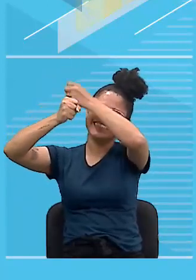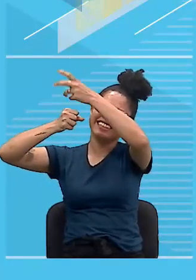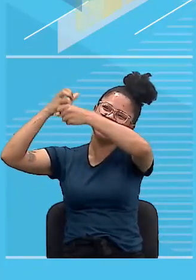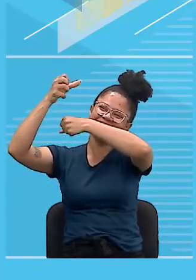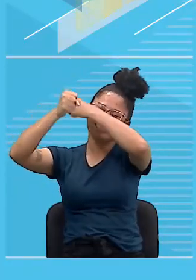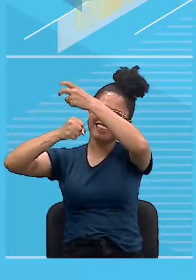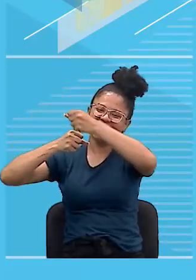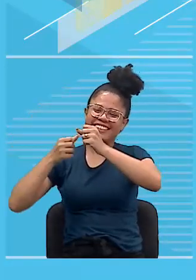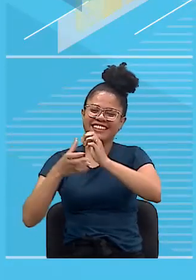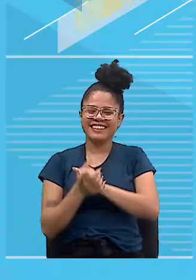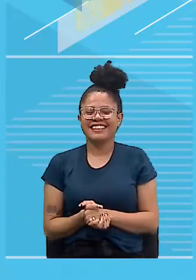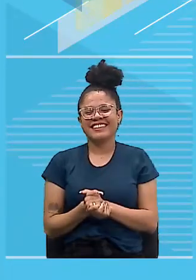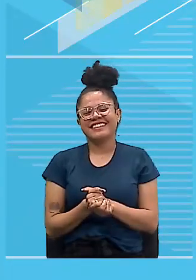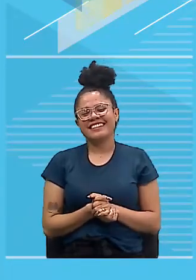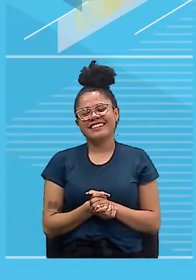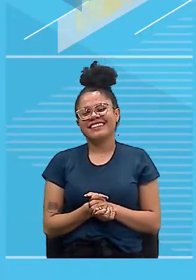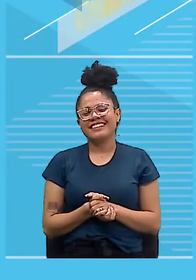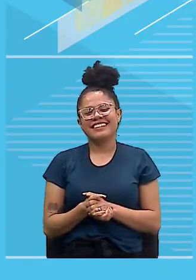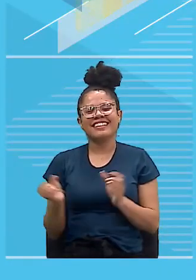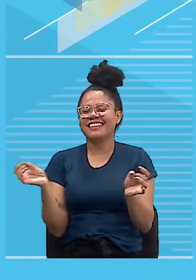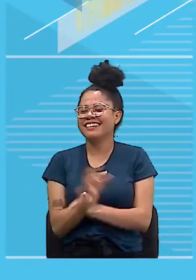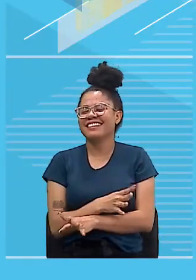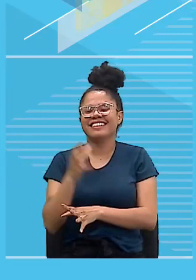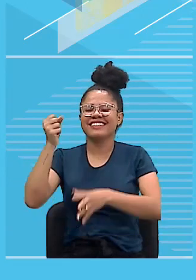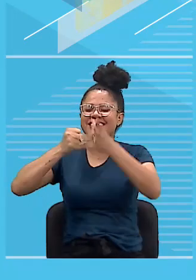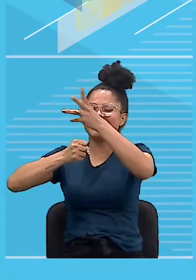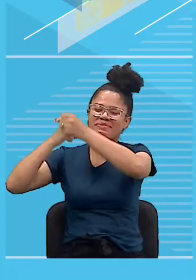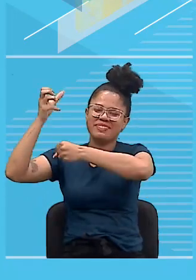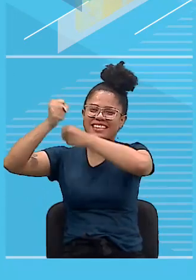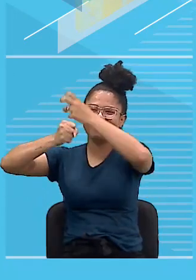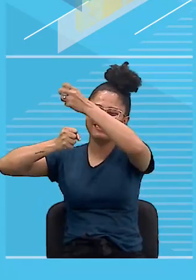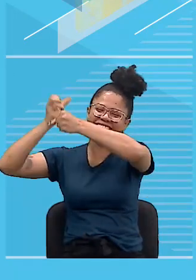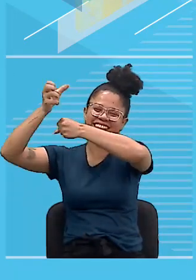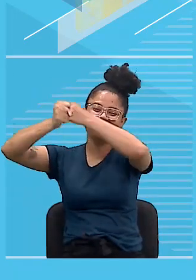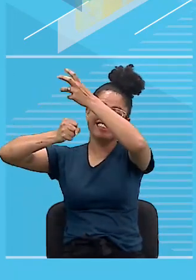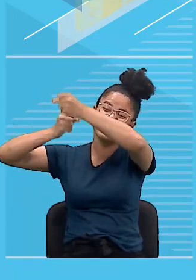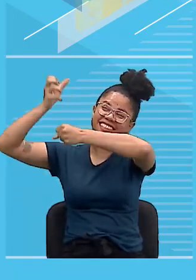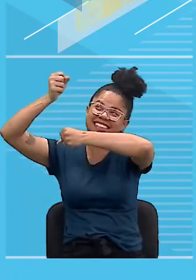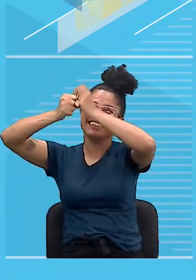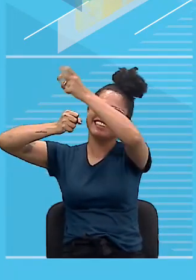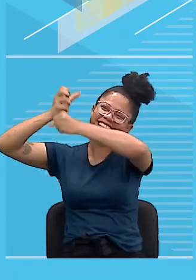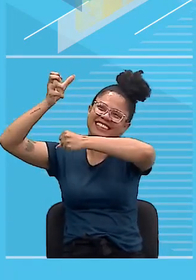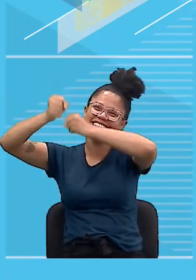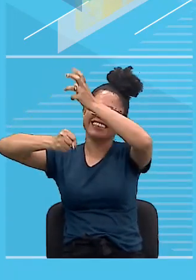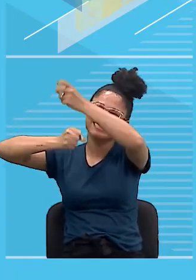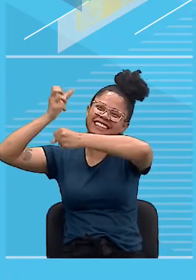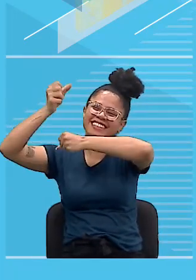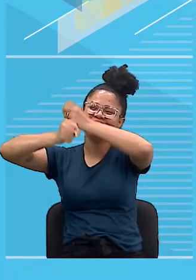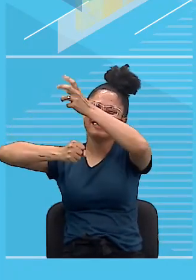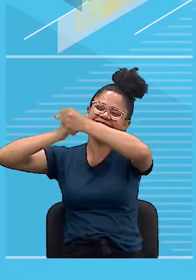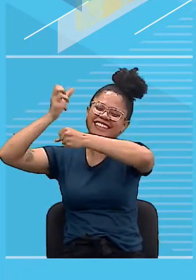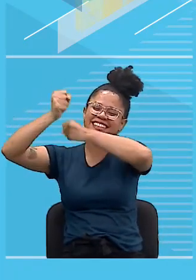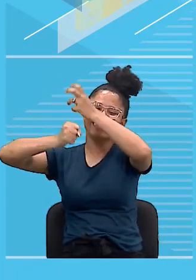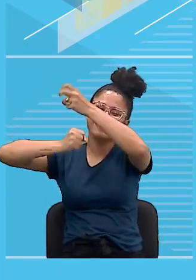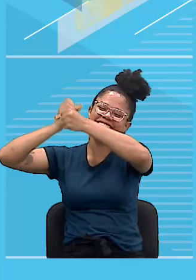subindo subindo não acabou não Joyce subindo subindo subindo subindo subindo até 12:20 subindo